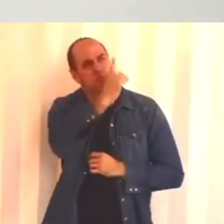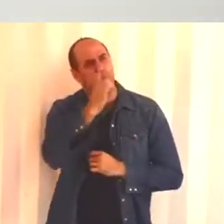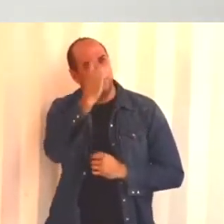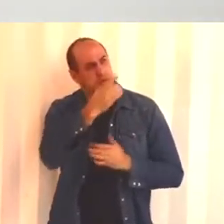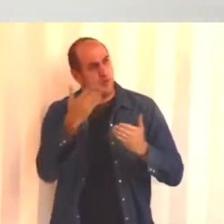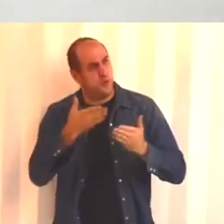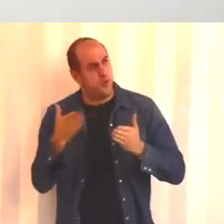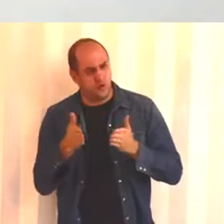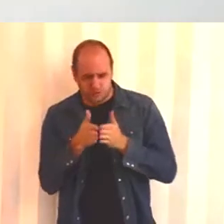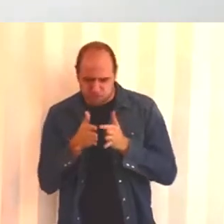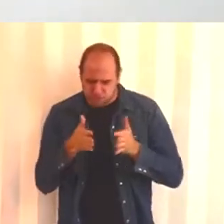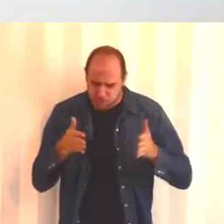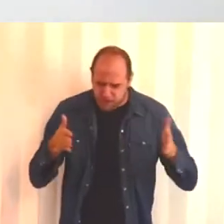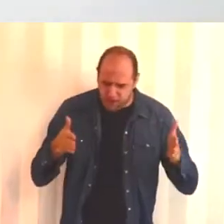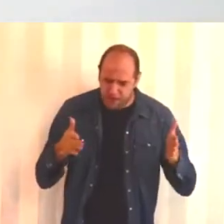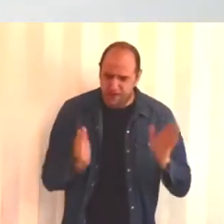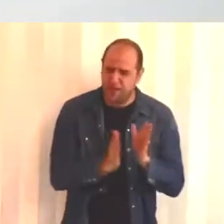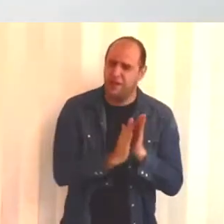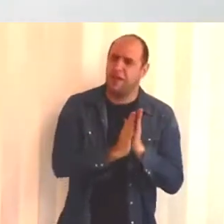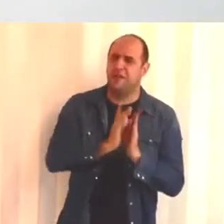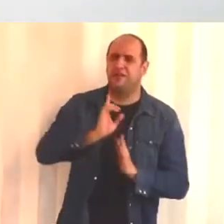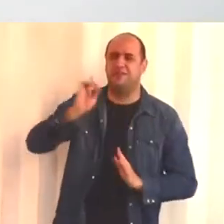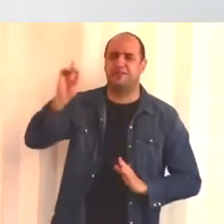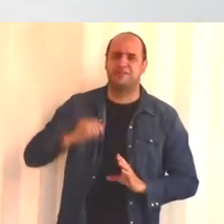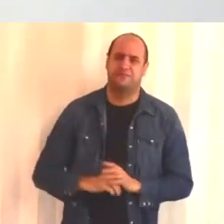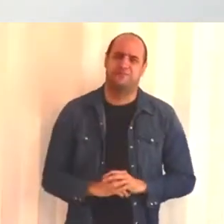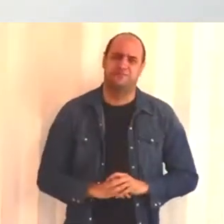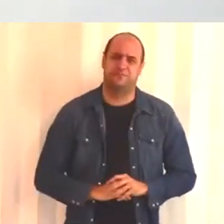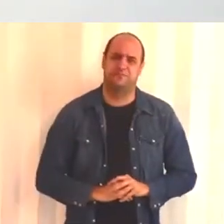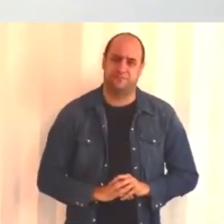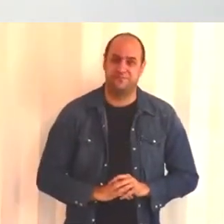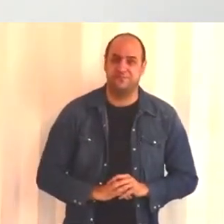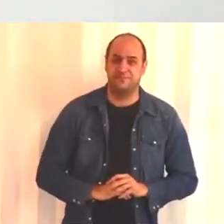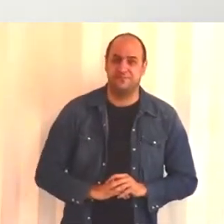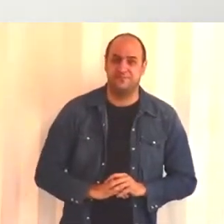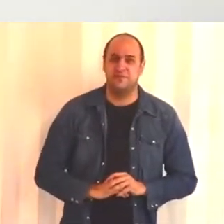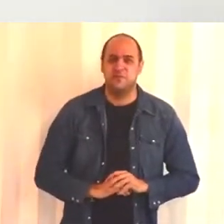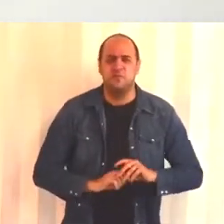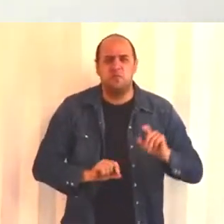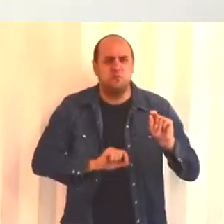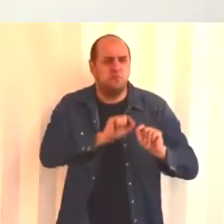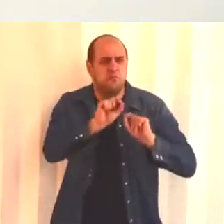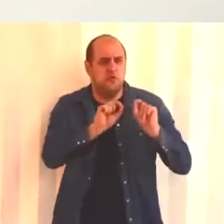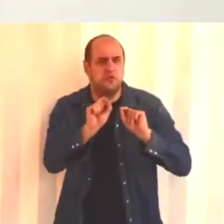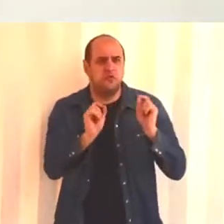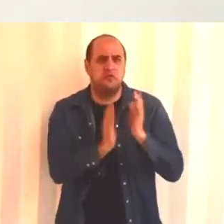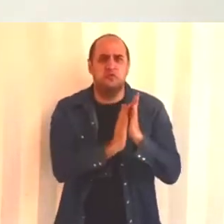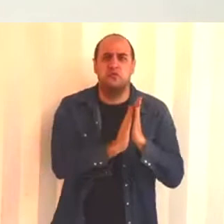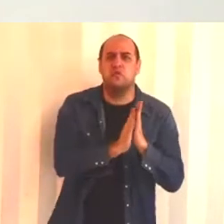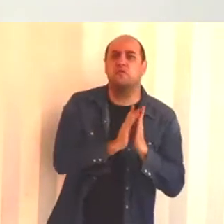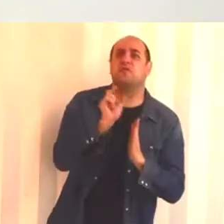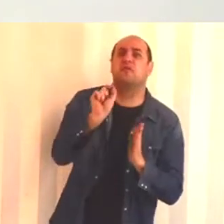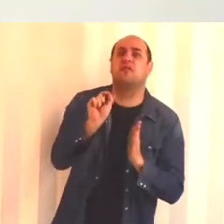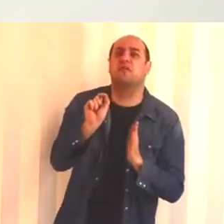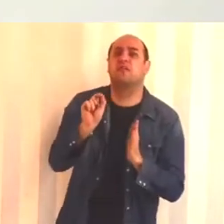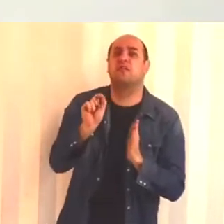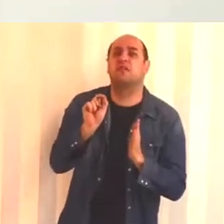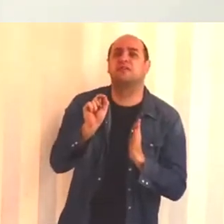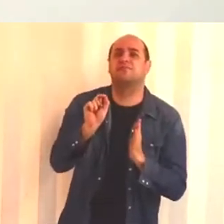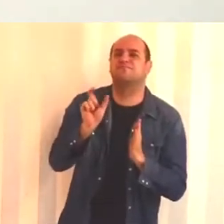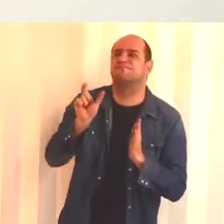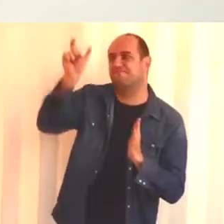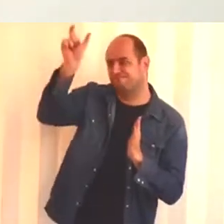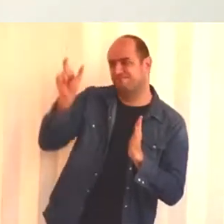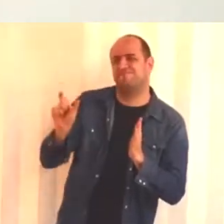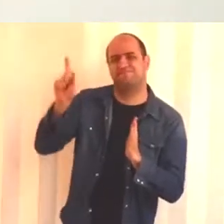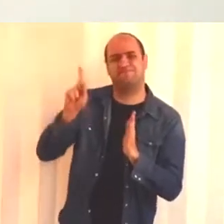domingo louvando a Deus. O motivo do nosso louvor a Deus, sabe quem é, irmãos? É Ele